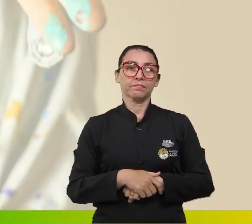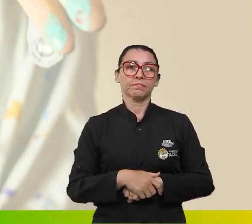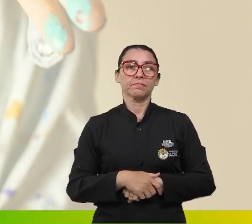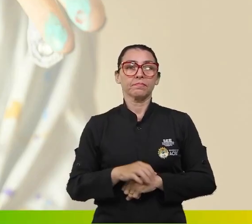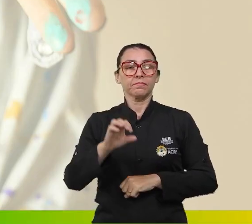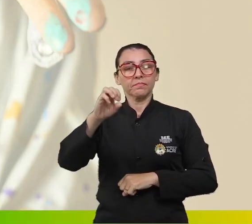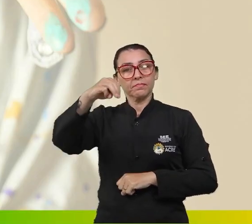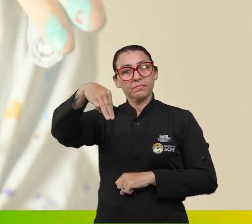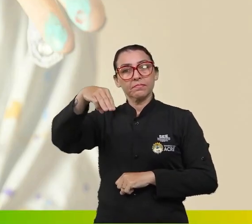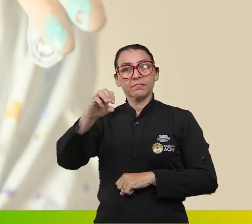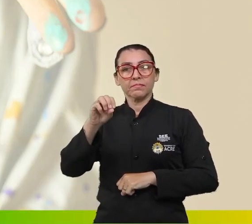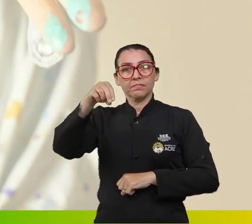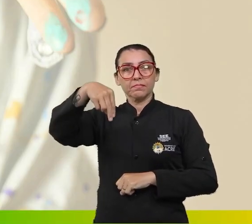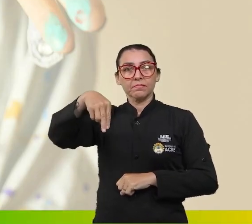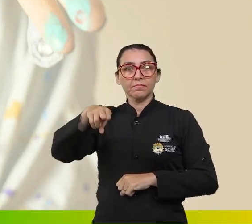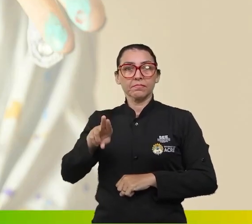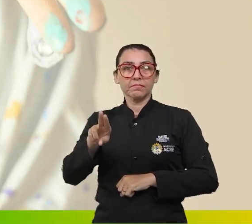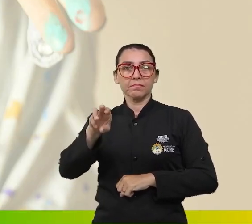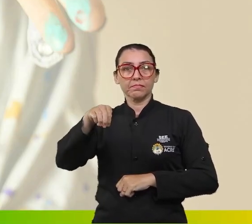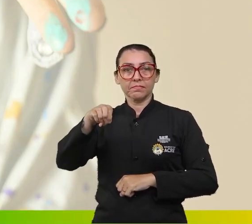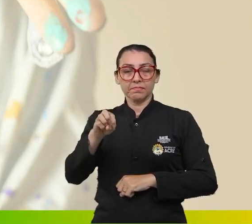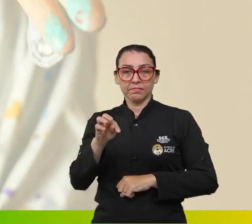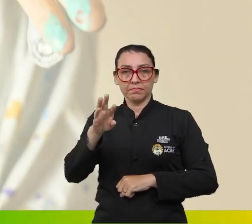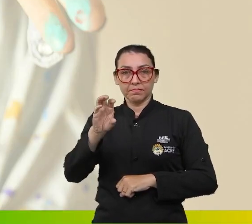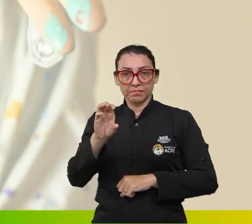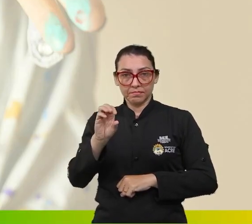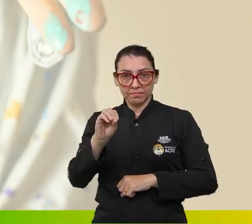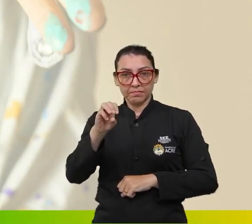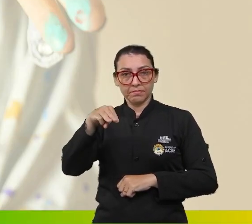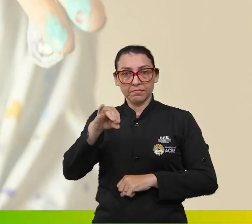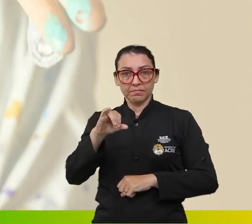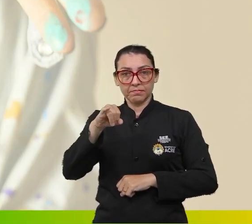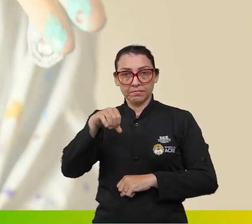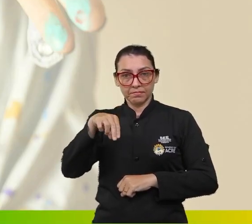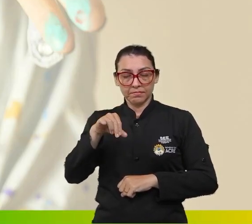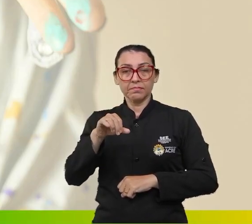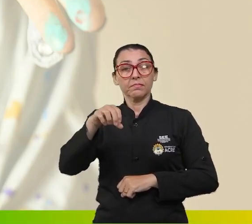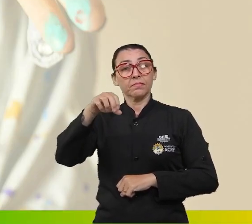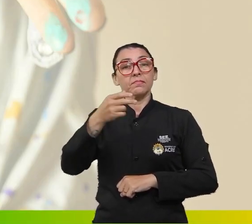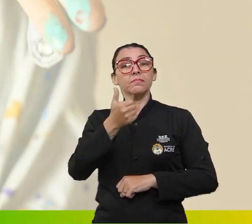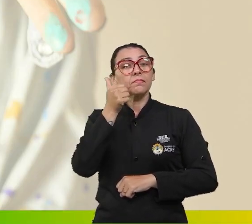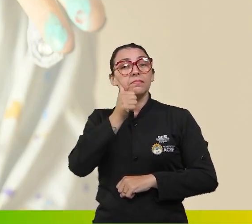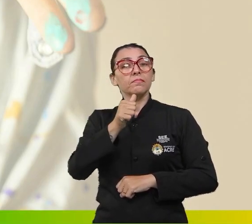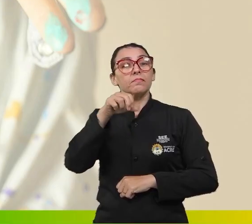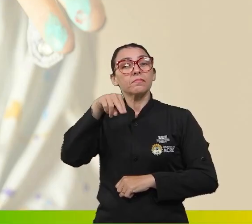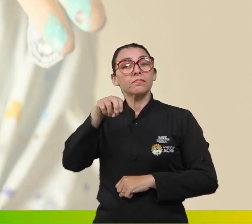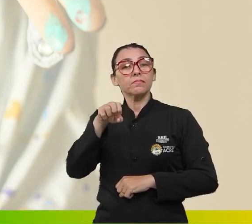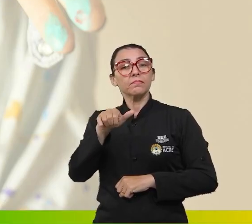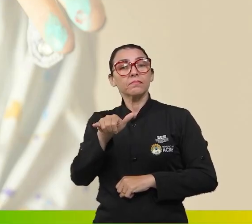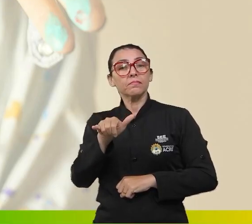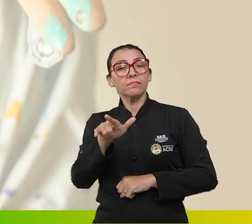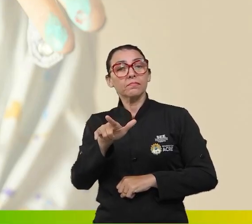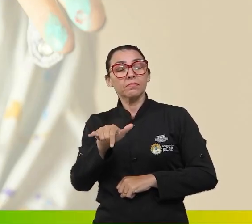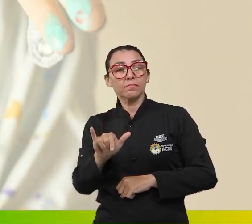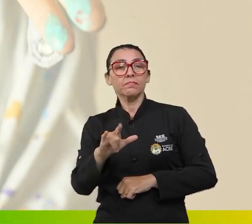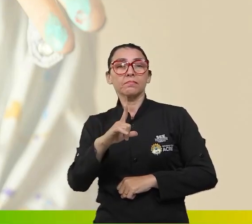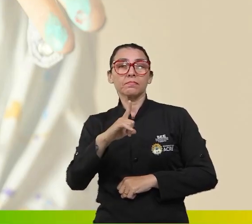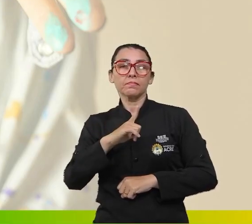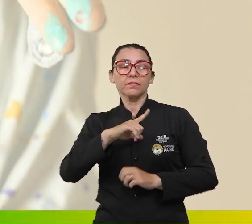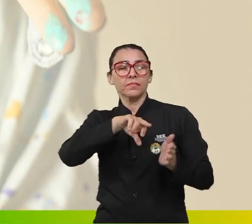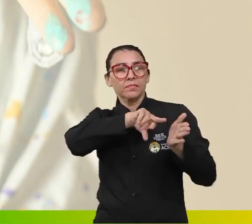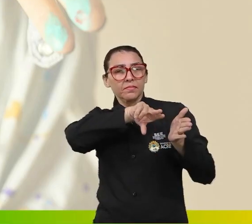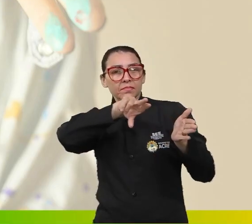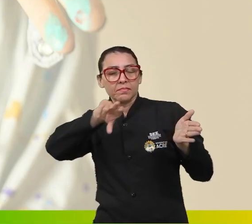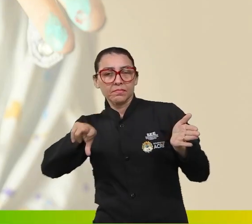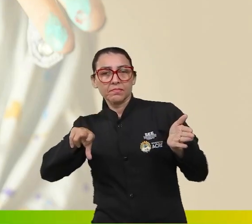Outra questão, questão número 2, a obra Monumento Mínimo, de Nelly Azevedo, constitui a instalação de centenas